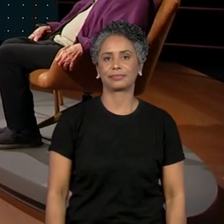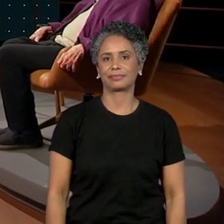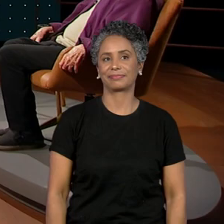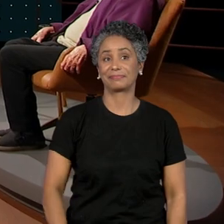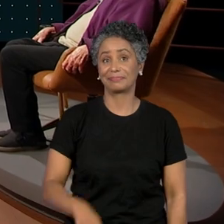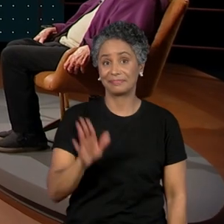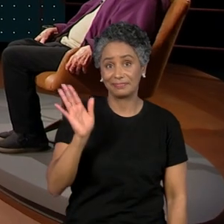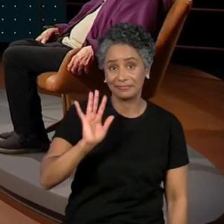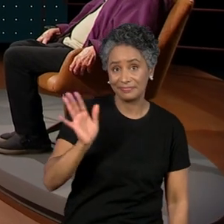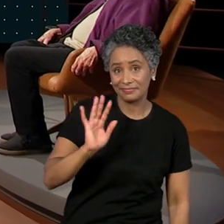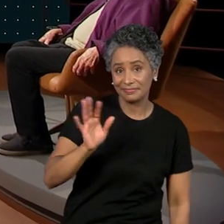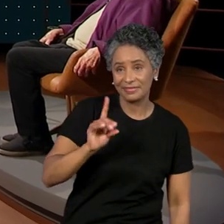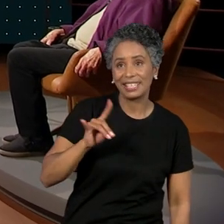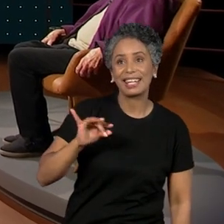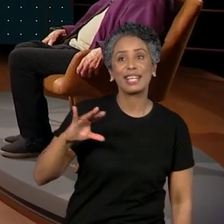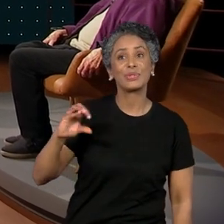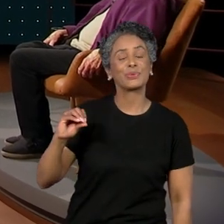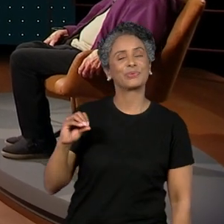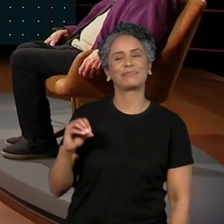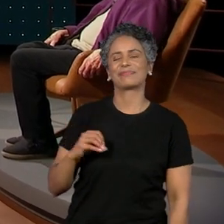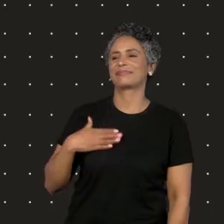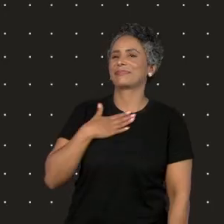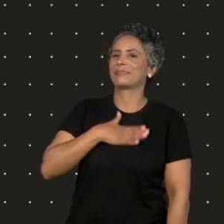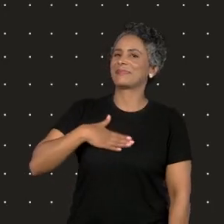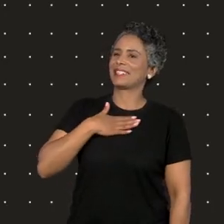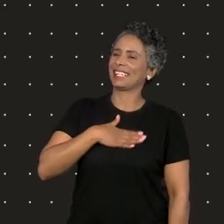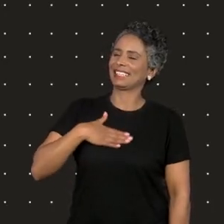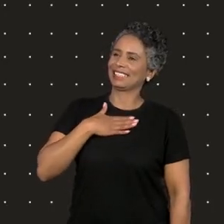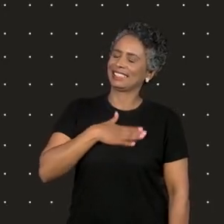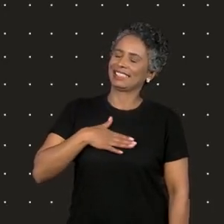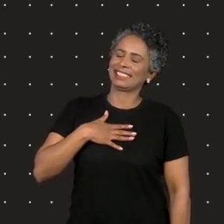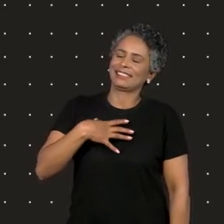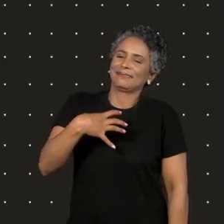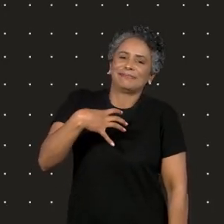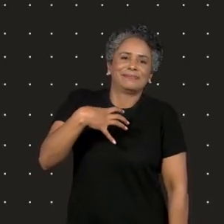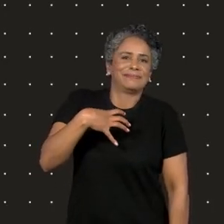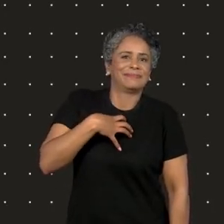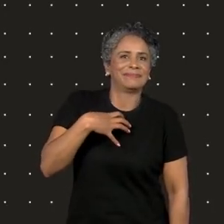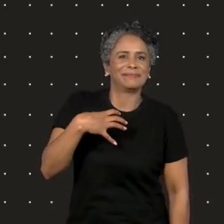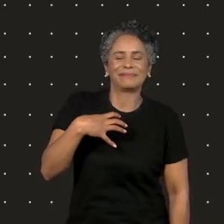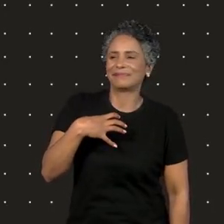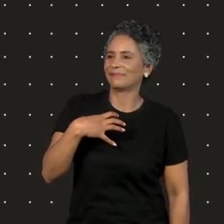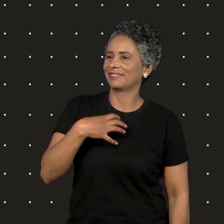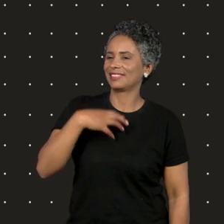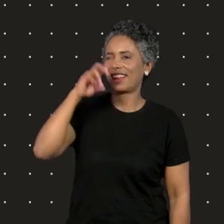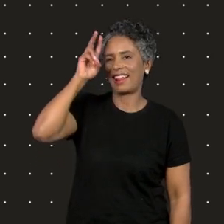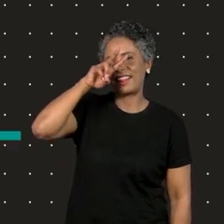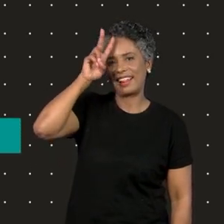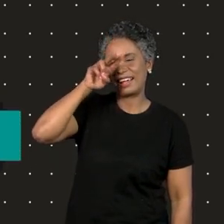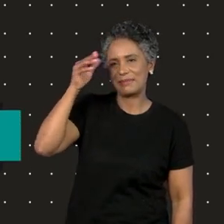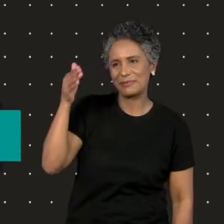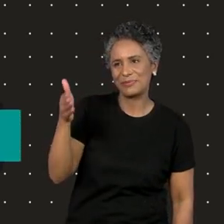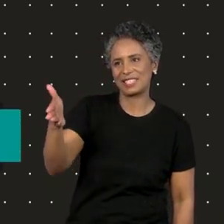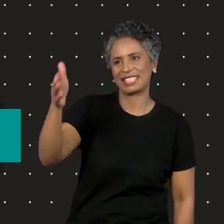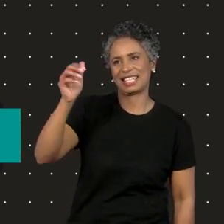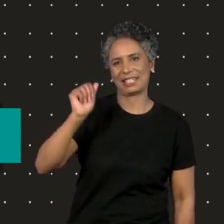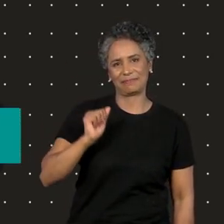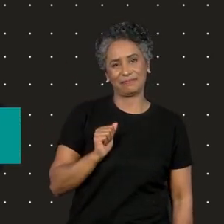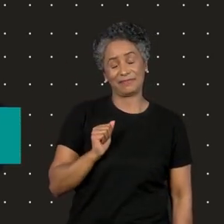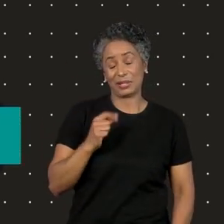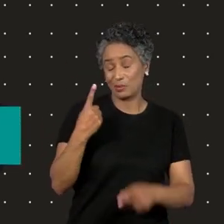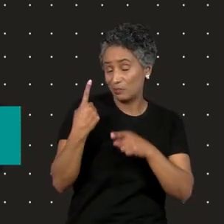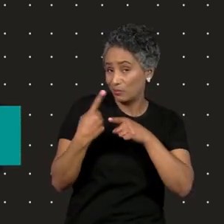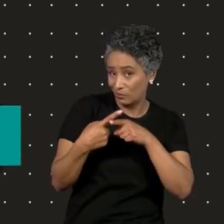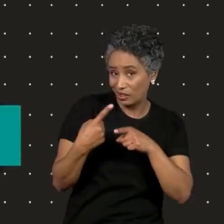Oi, Décio. Que prazer eu tenho de poder me lembrar de você. Porque,